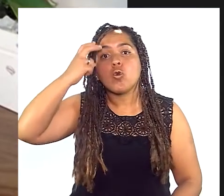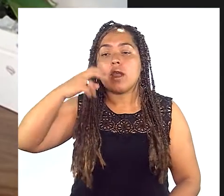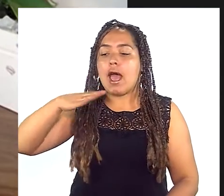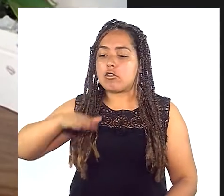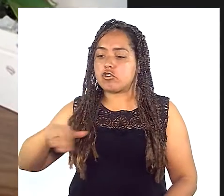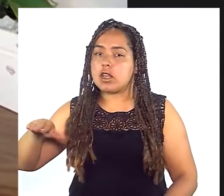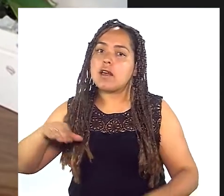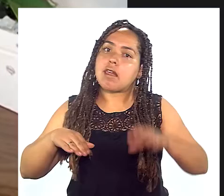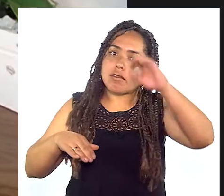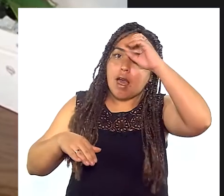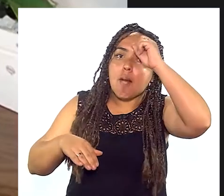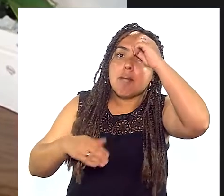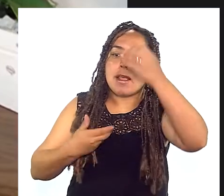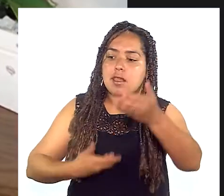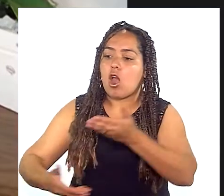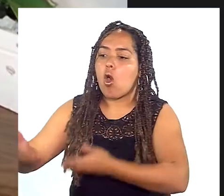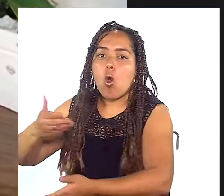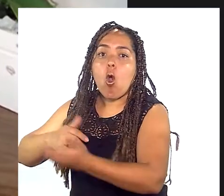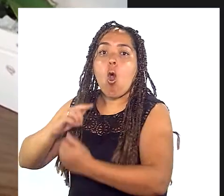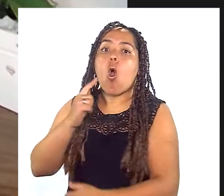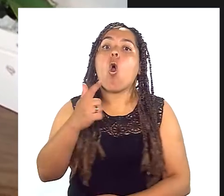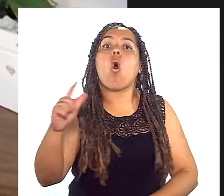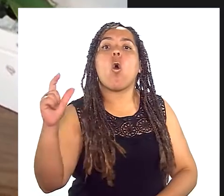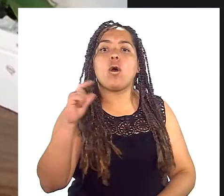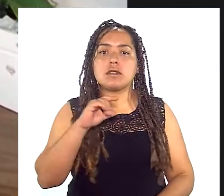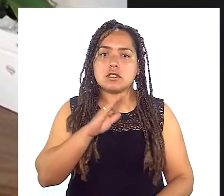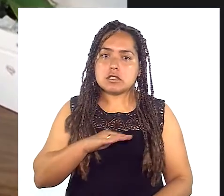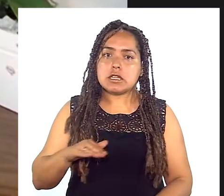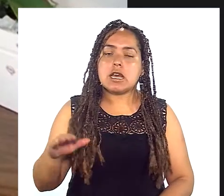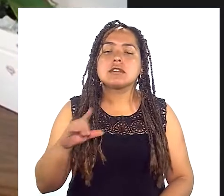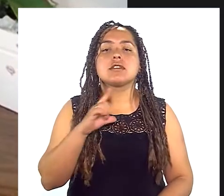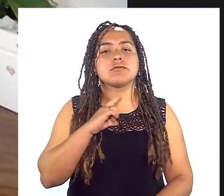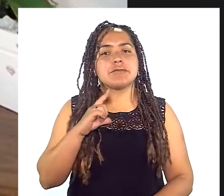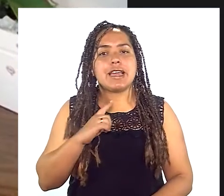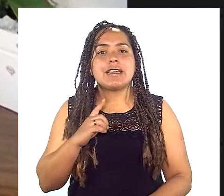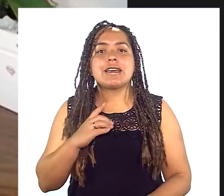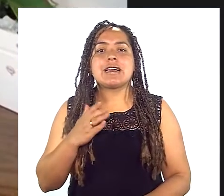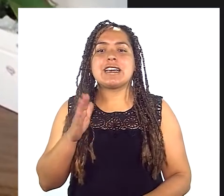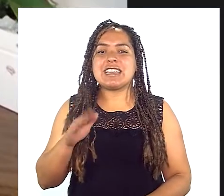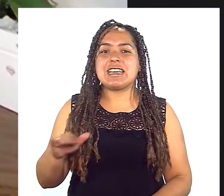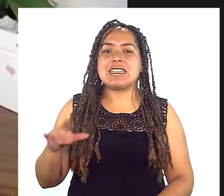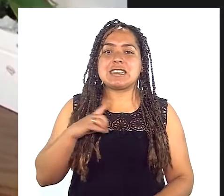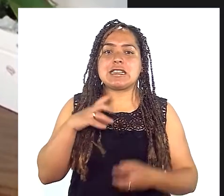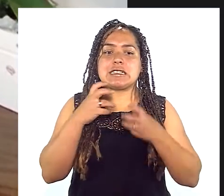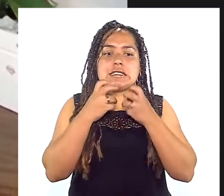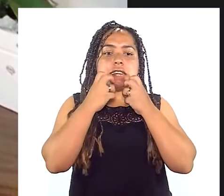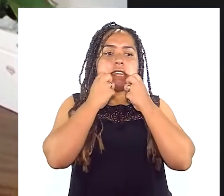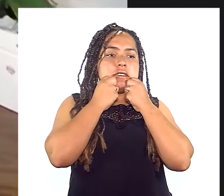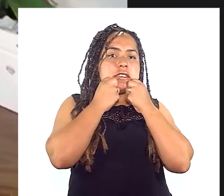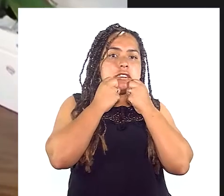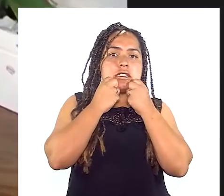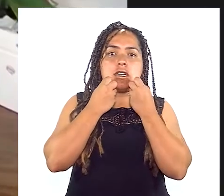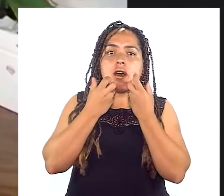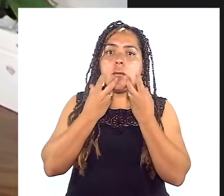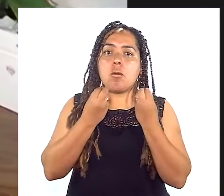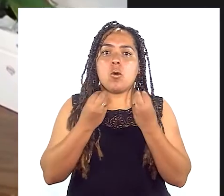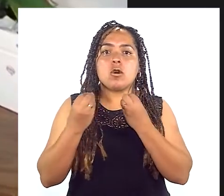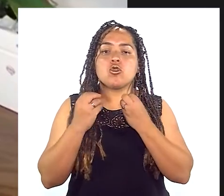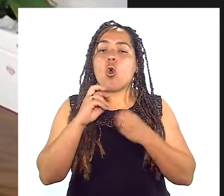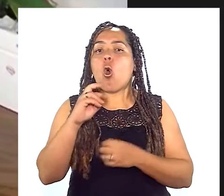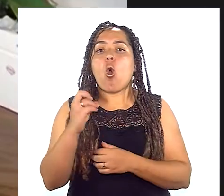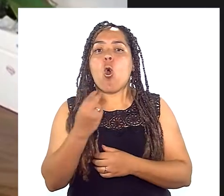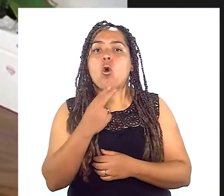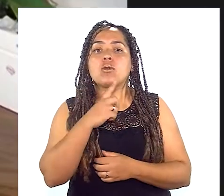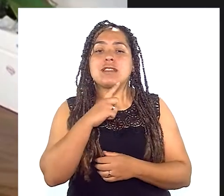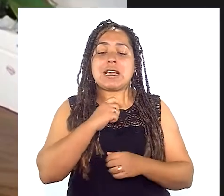as outras. Então a gente realmente sentiu esse impacto psicológico, crianças que estão tendo regressão, lá no início muita ansiedade,